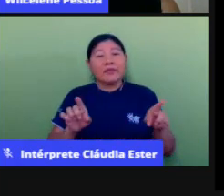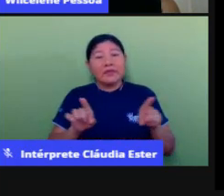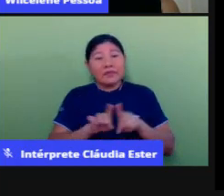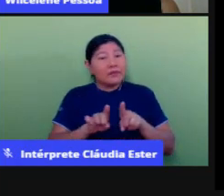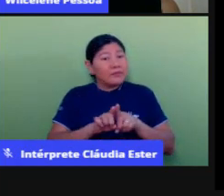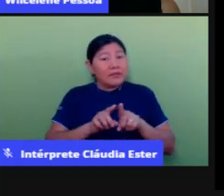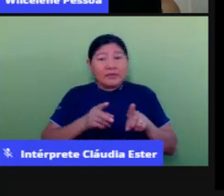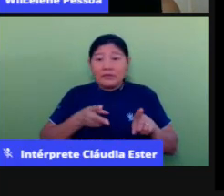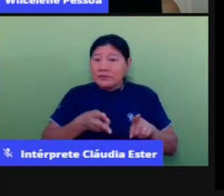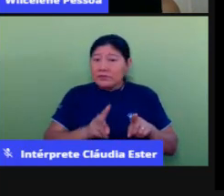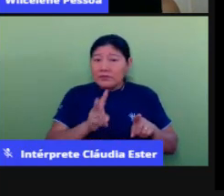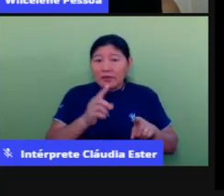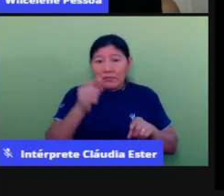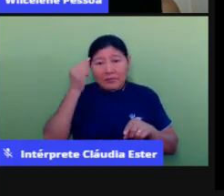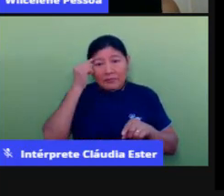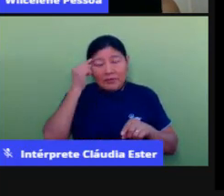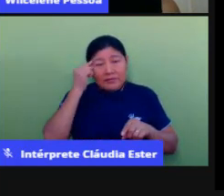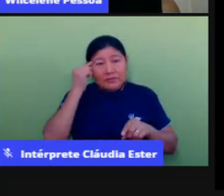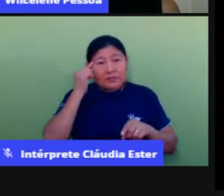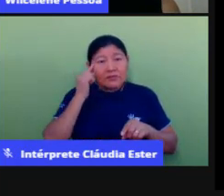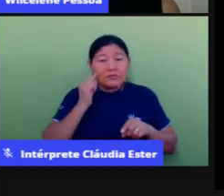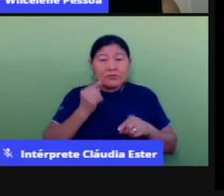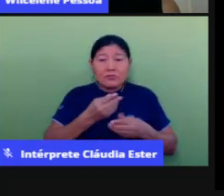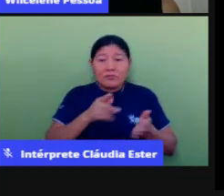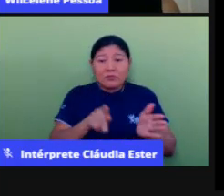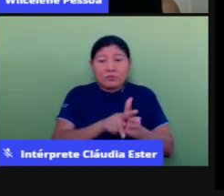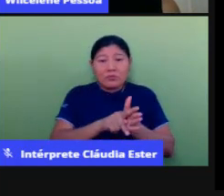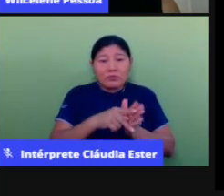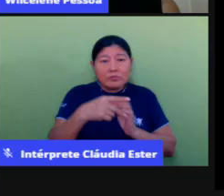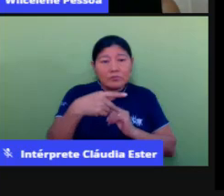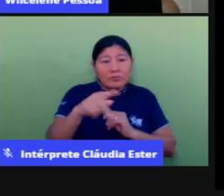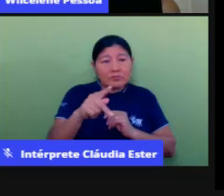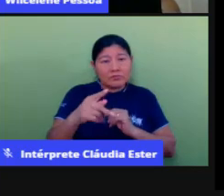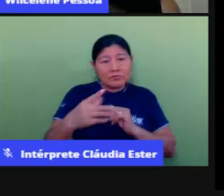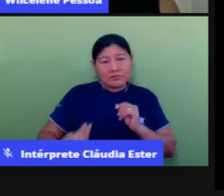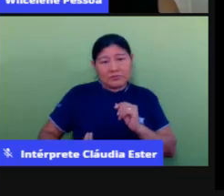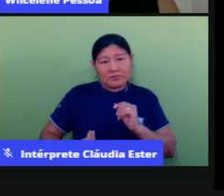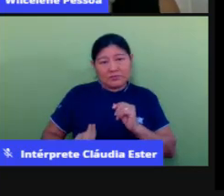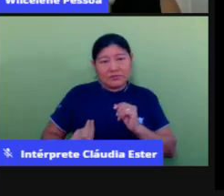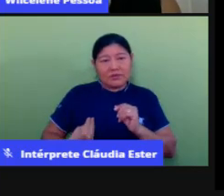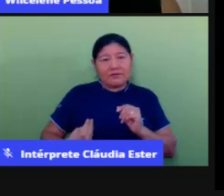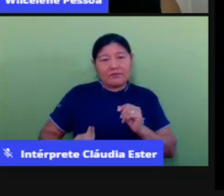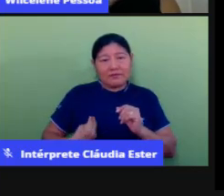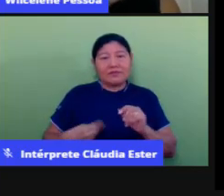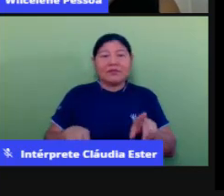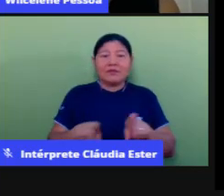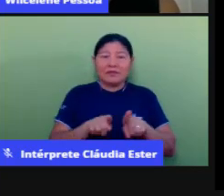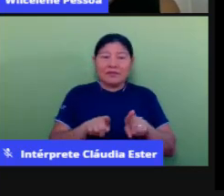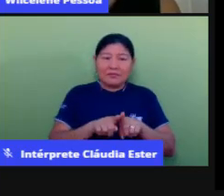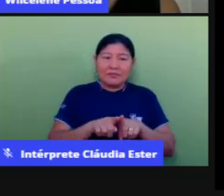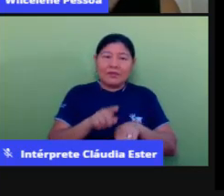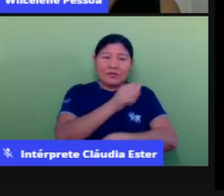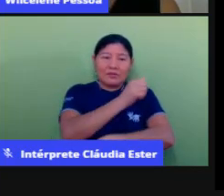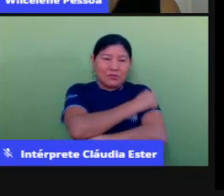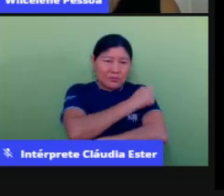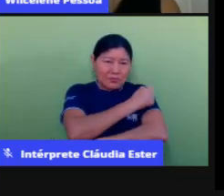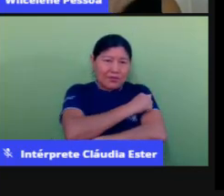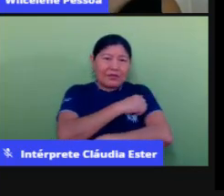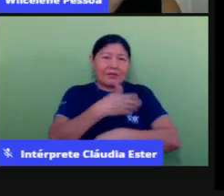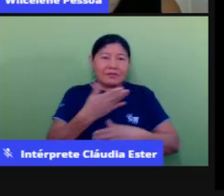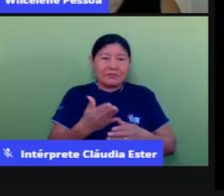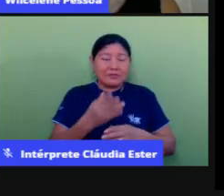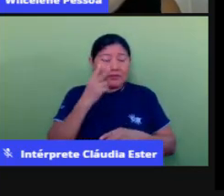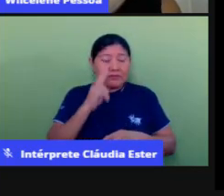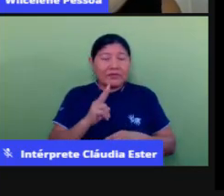já constituídos. E, além disso, vai ser a adaptação de todas essas ações à realidade da instituição e à realidade do